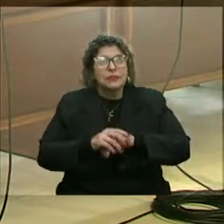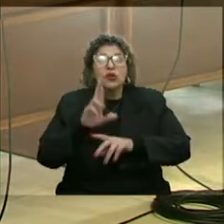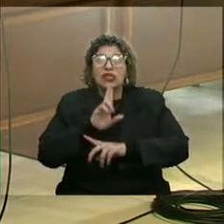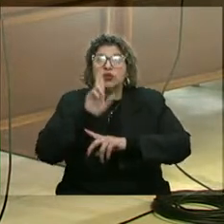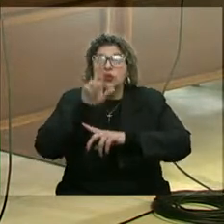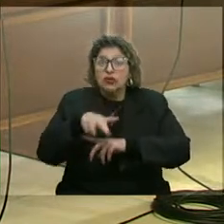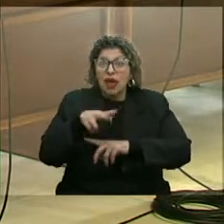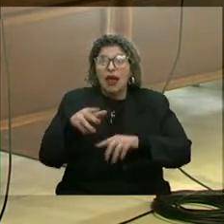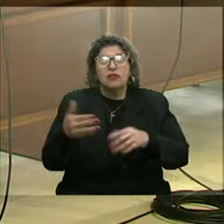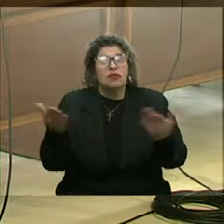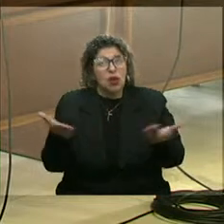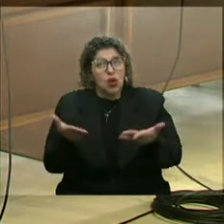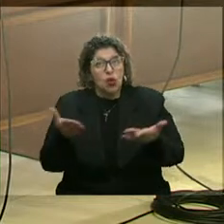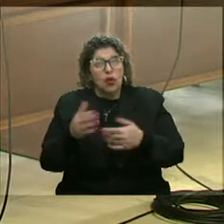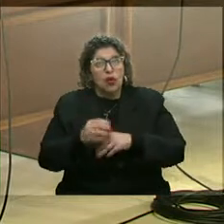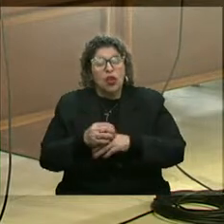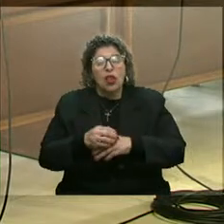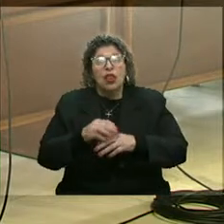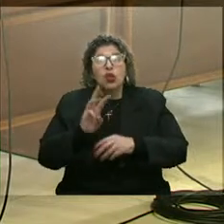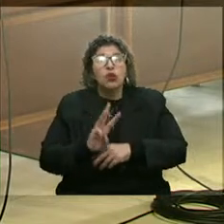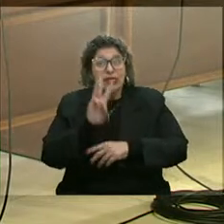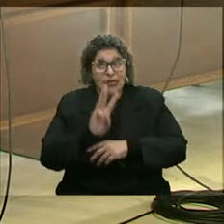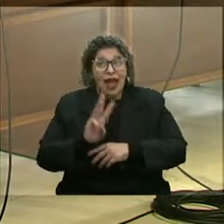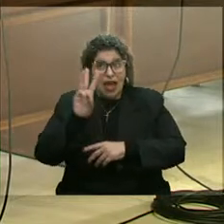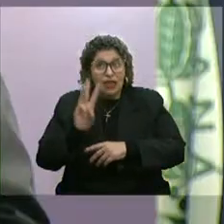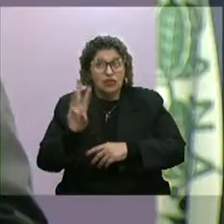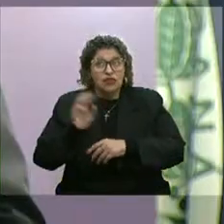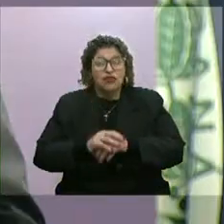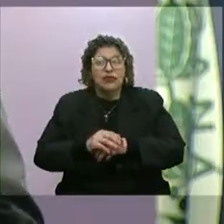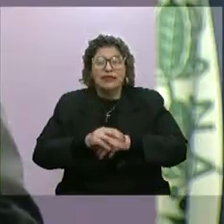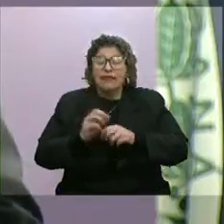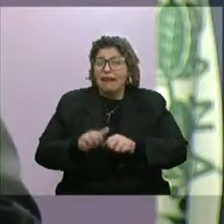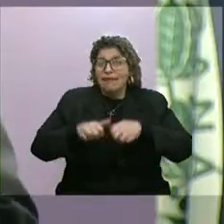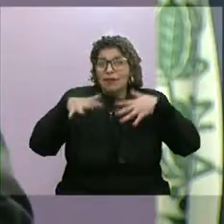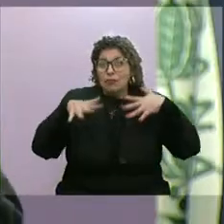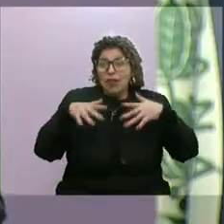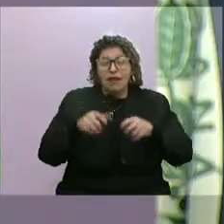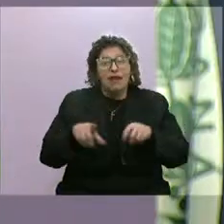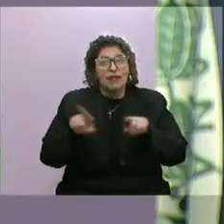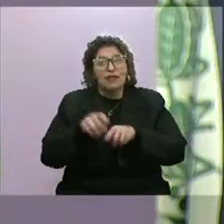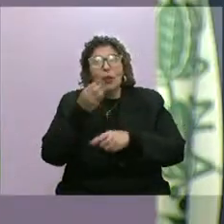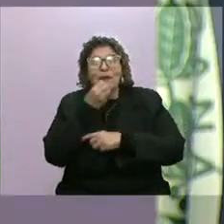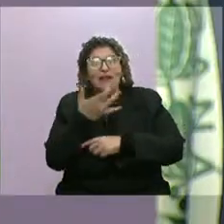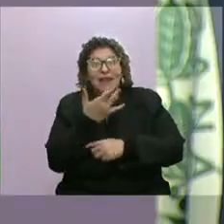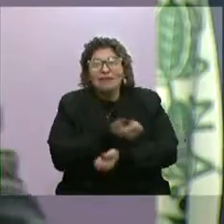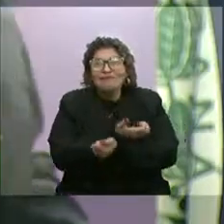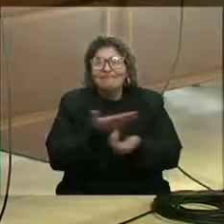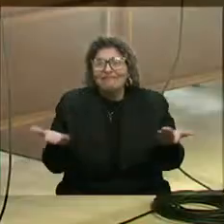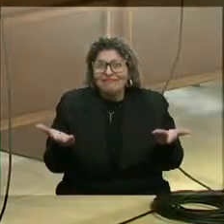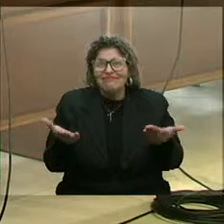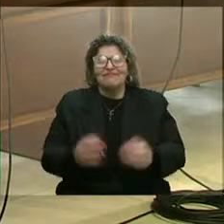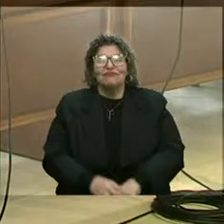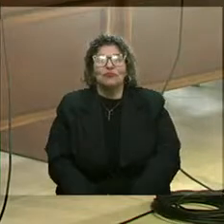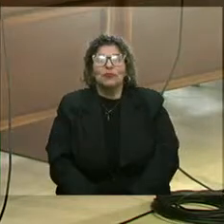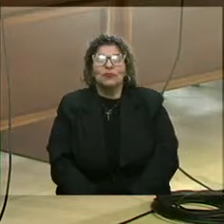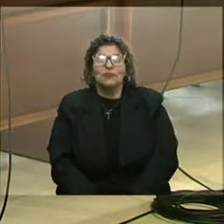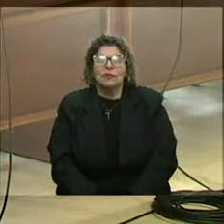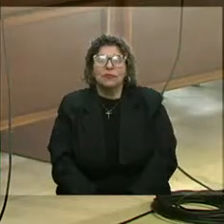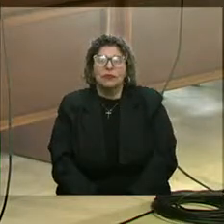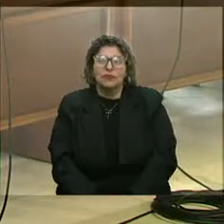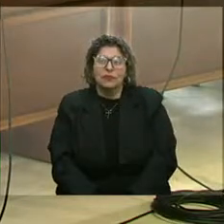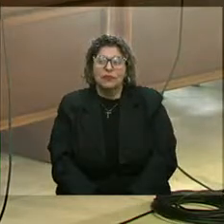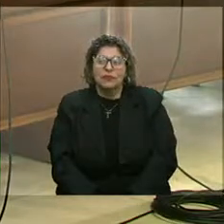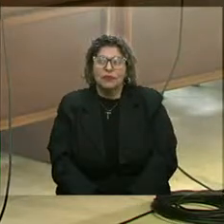estarão disponíveis, então, neste novo site que a Assembleia colocou à disposição. Uma boa tarde a todos.